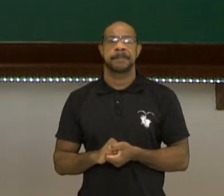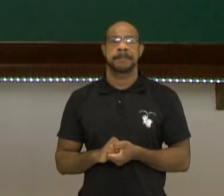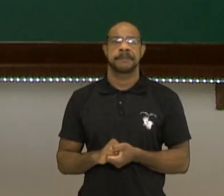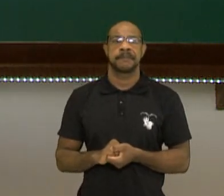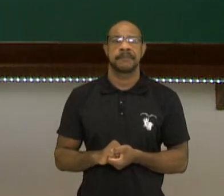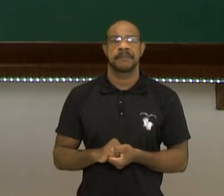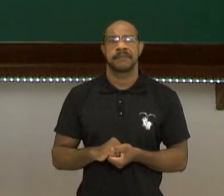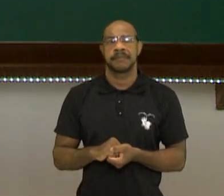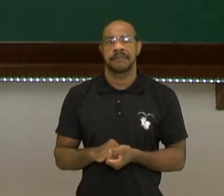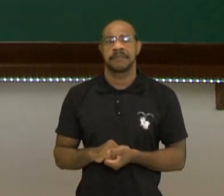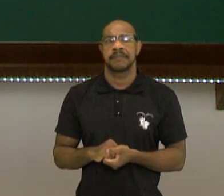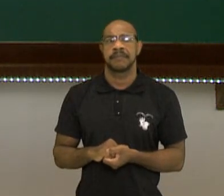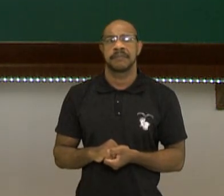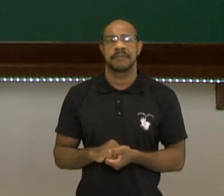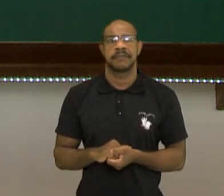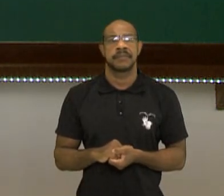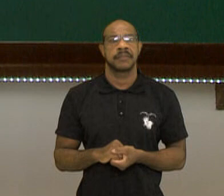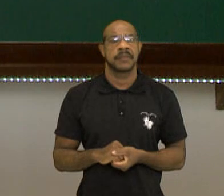resposta. Legal?